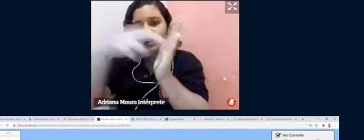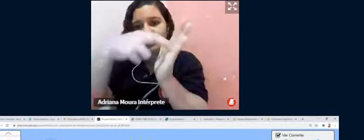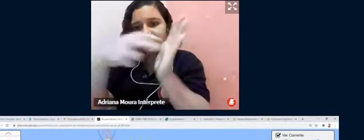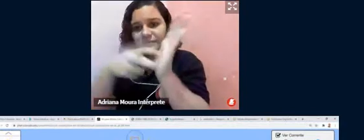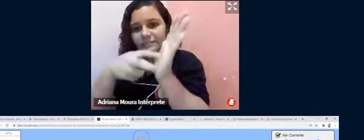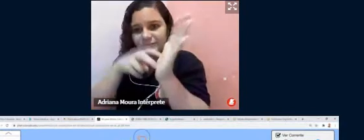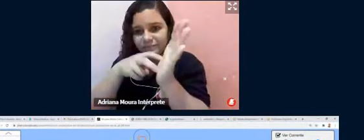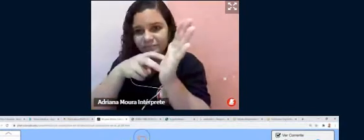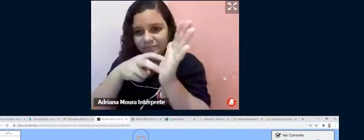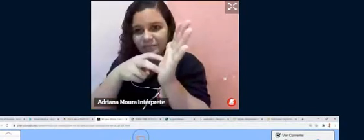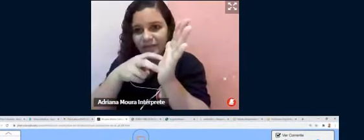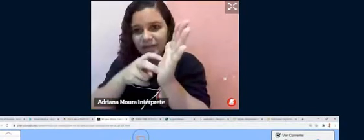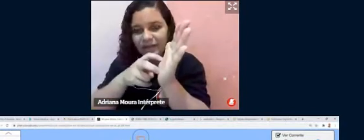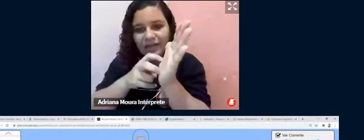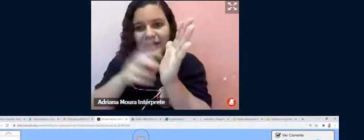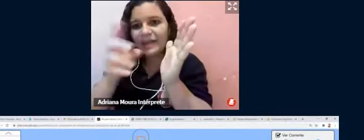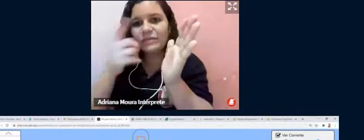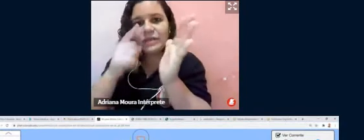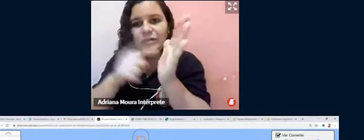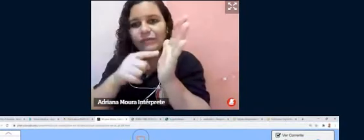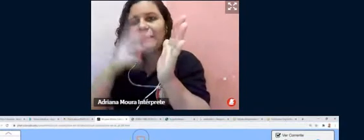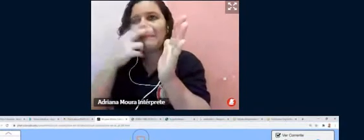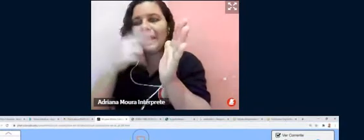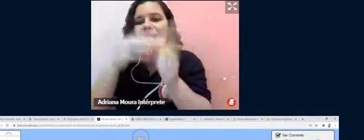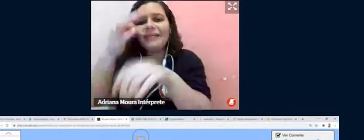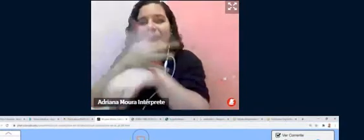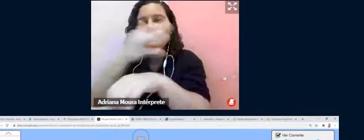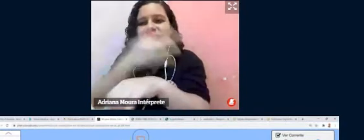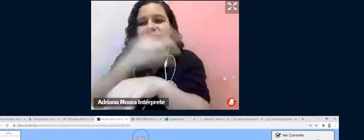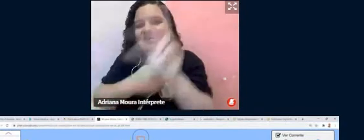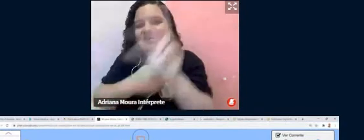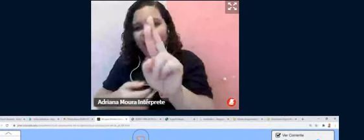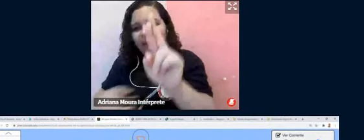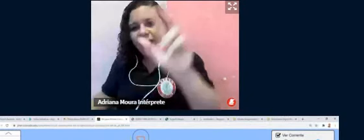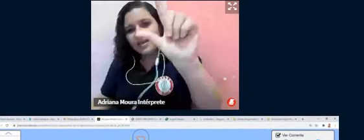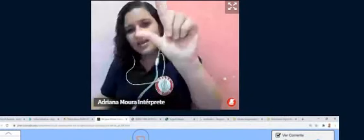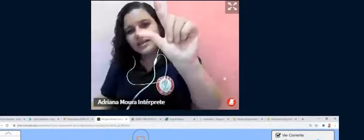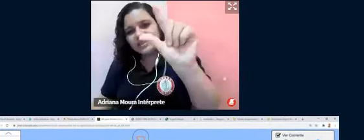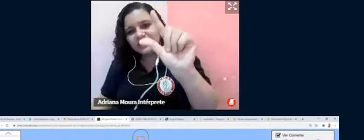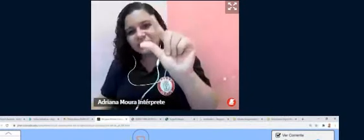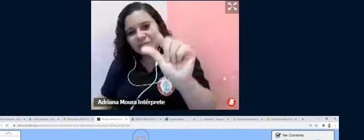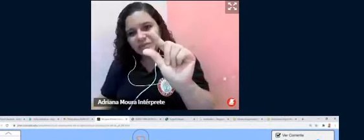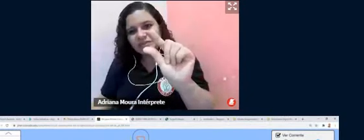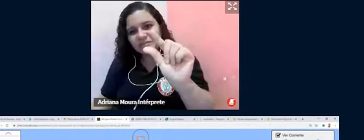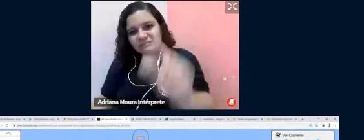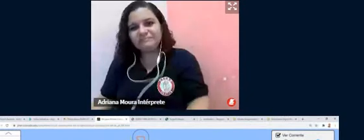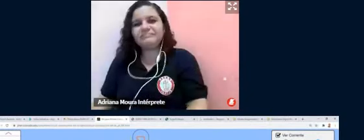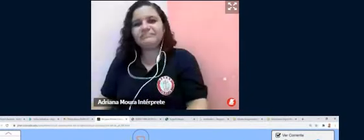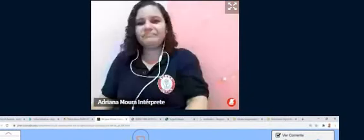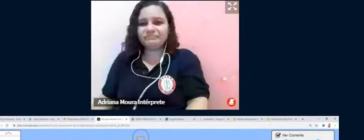físico, é a mesma coisa que ir diminuindo a resistência. Vou botar mais uma aqui. Vou botar mais uma